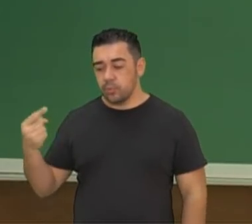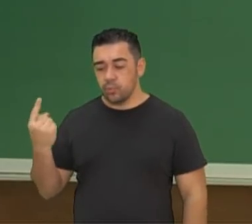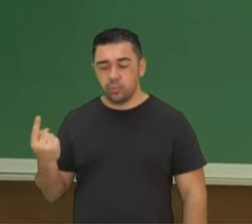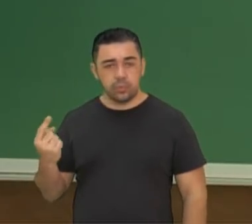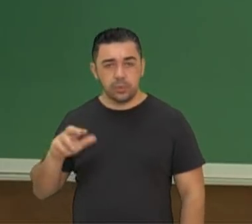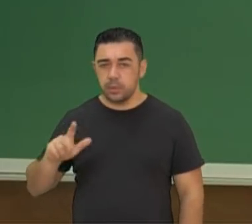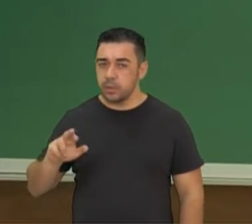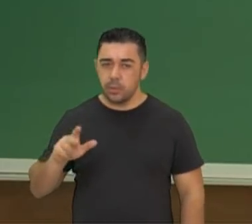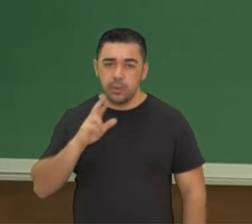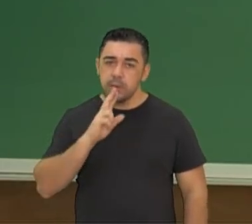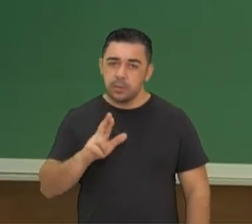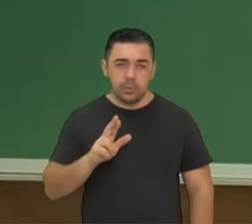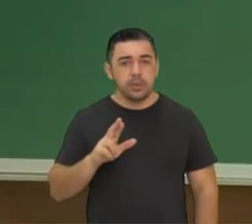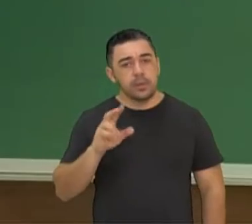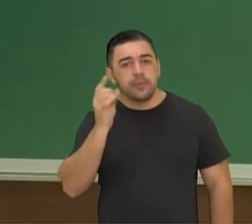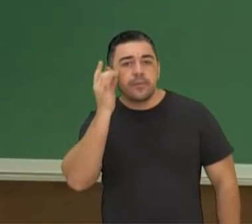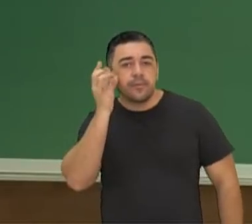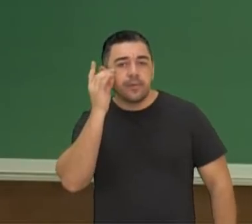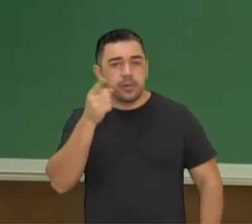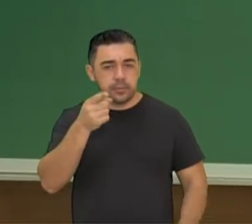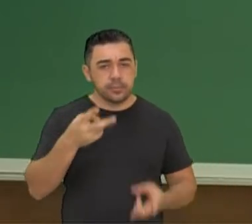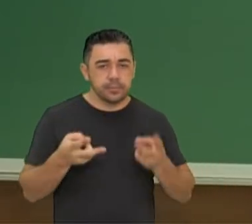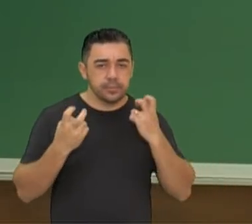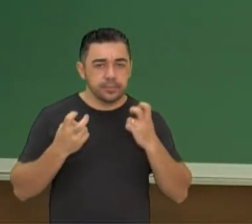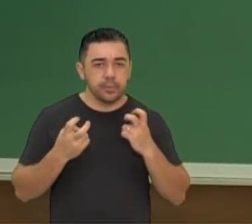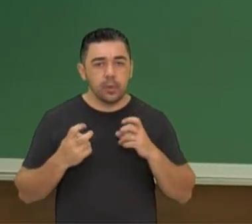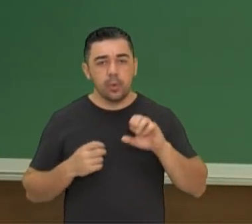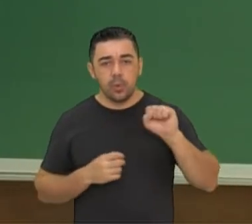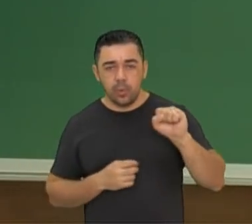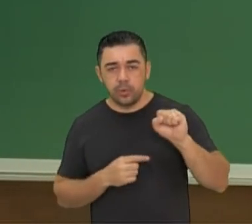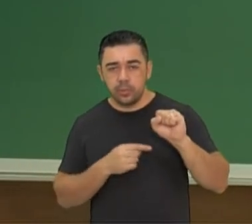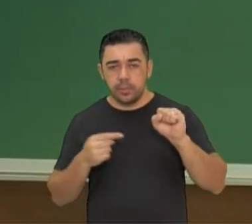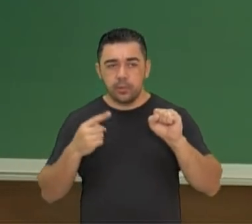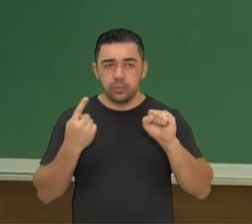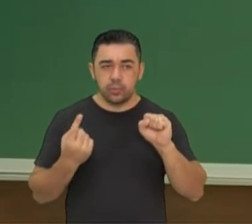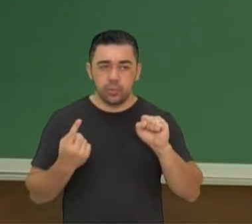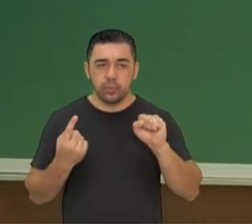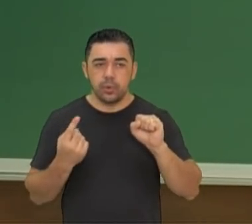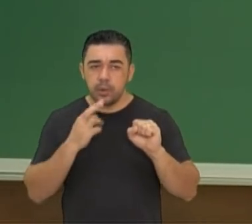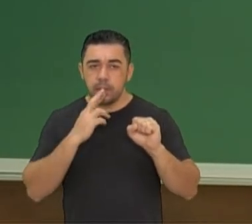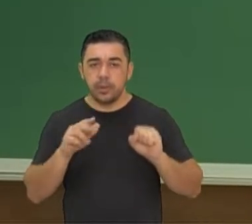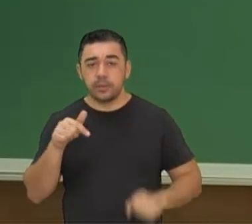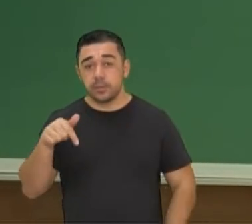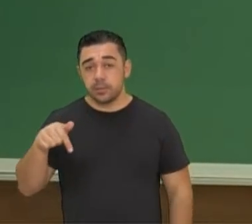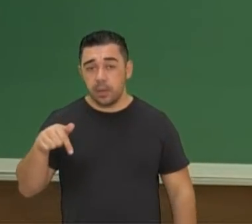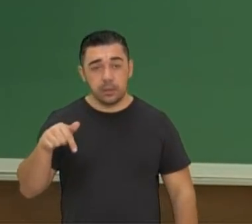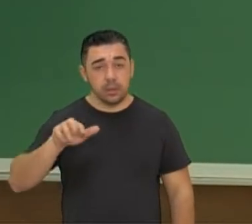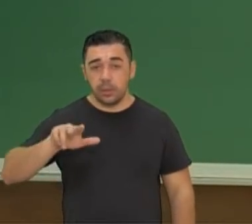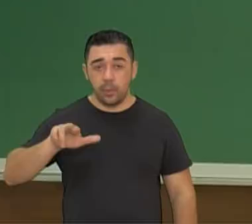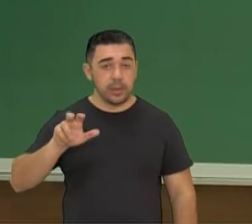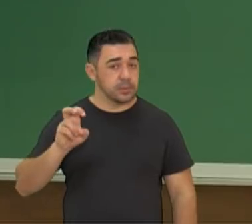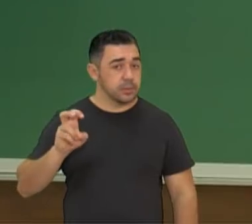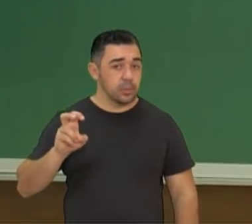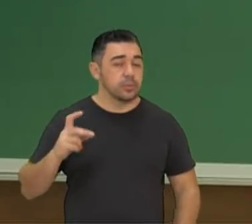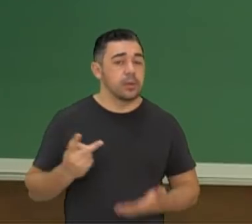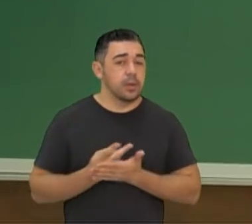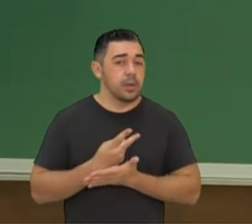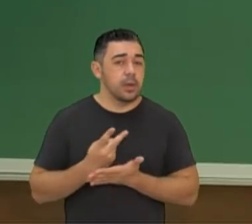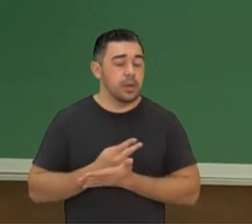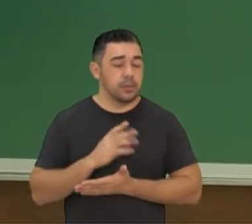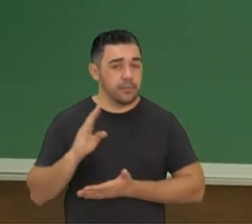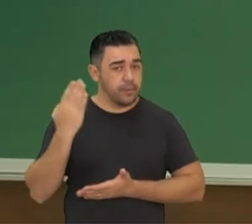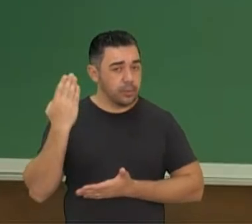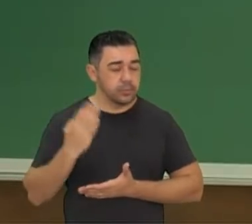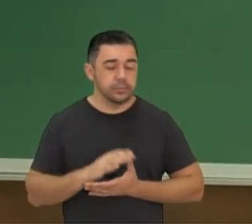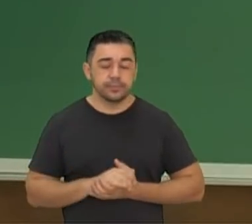Então, ele não é solução. É fácil você observar isso. 8 menos 1 dá 7, não dá 5. Então, a minha sentença fica falsa.